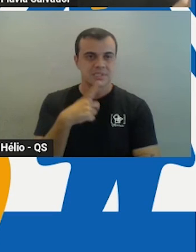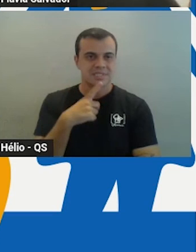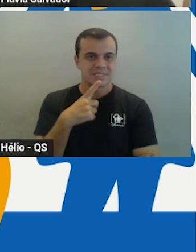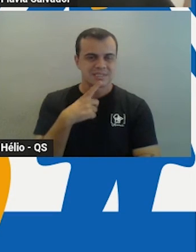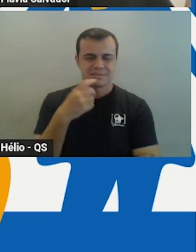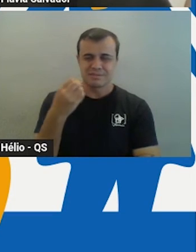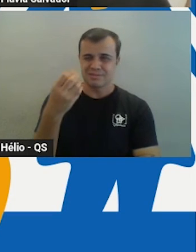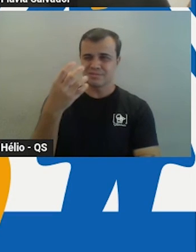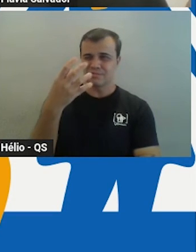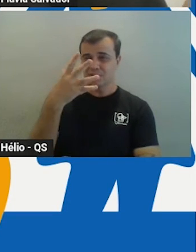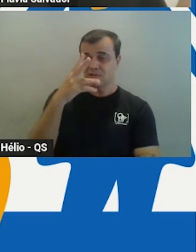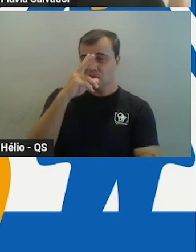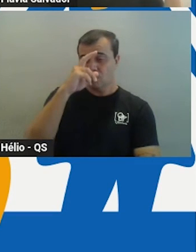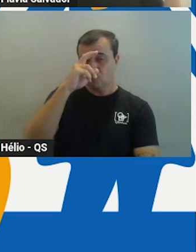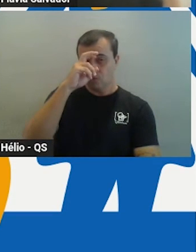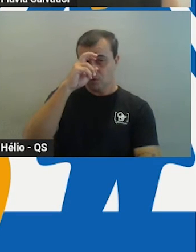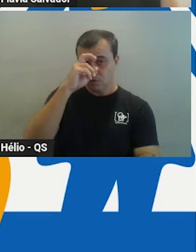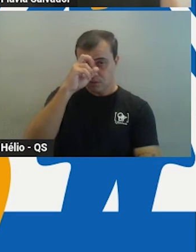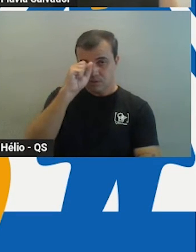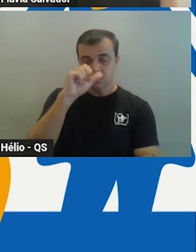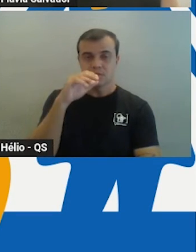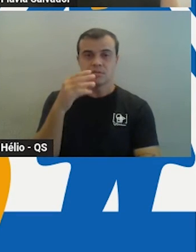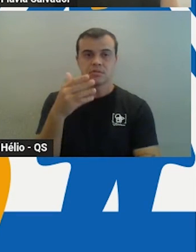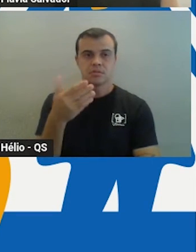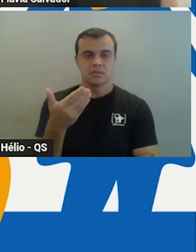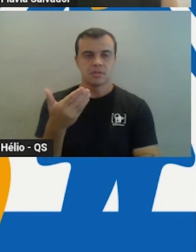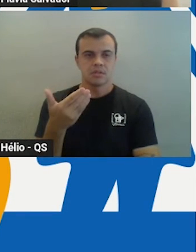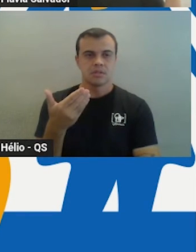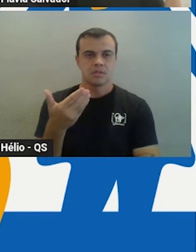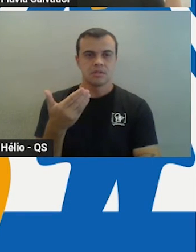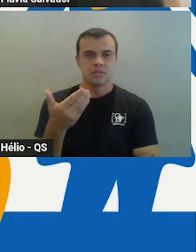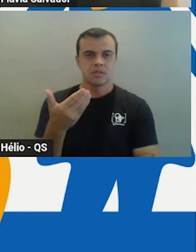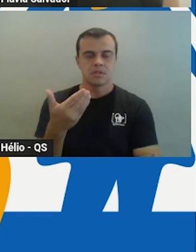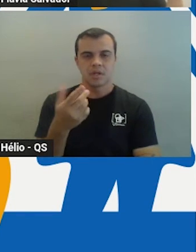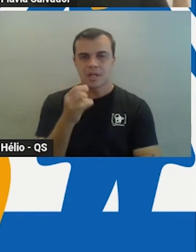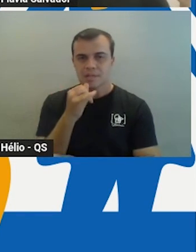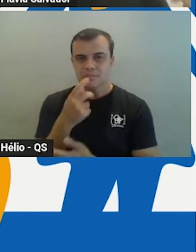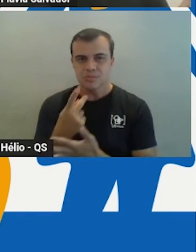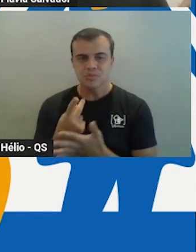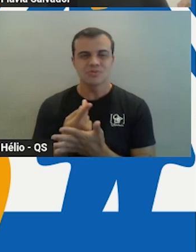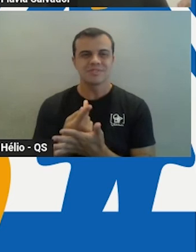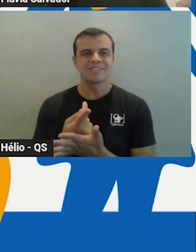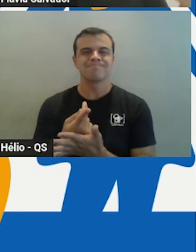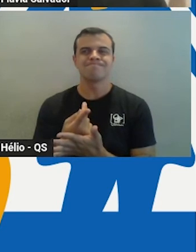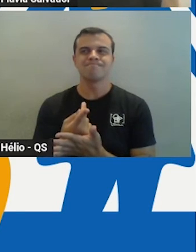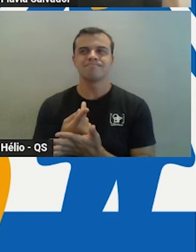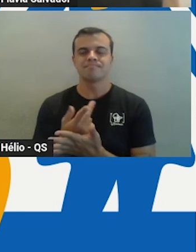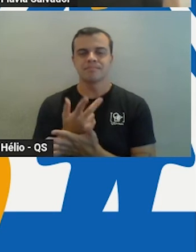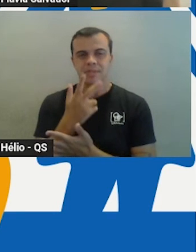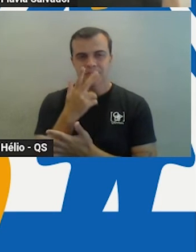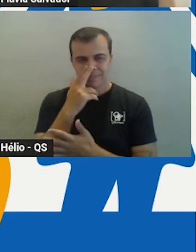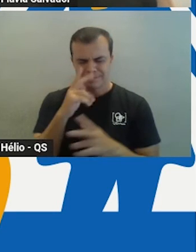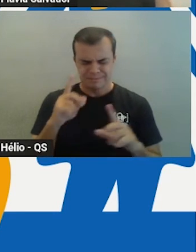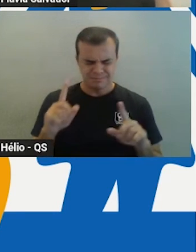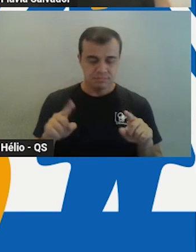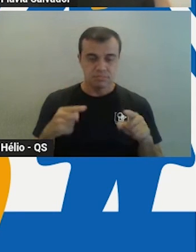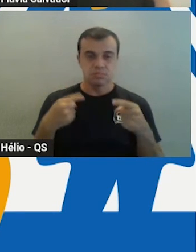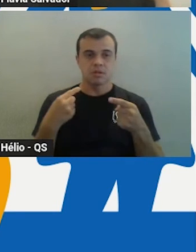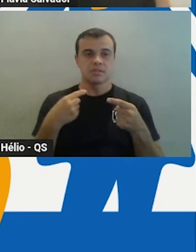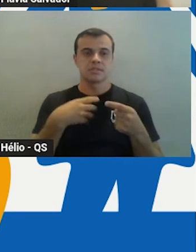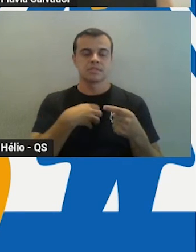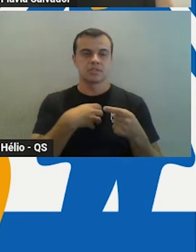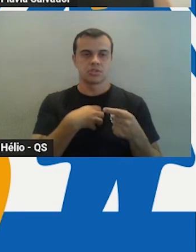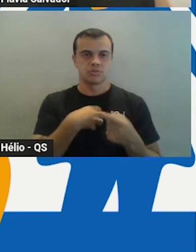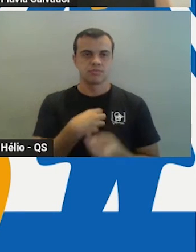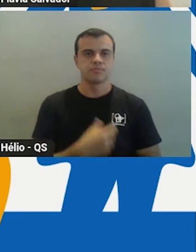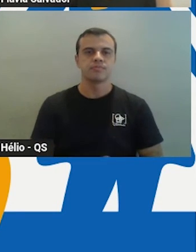luzes muito fortes, ou seja, a situações que agridam os sentidos